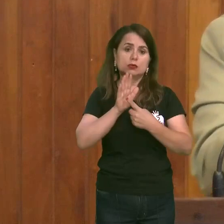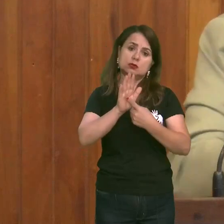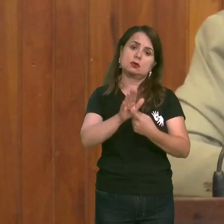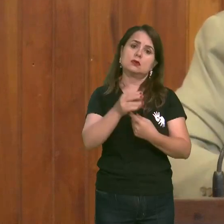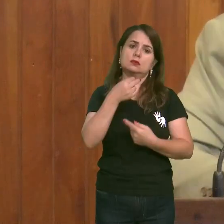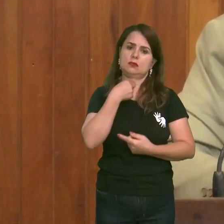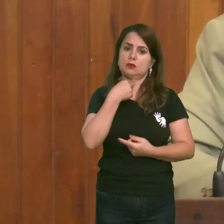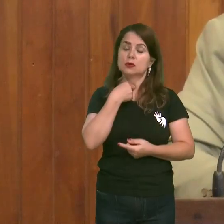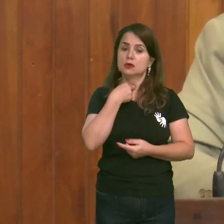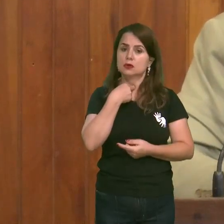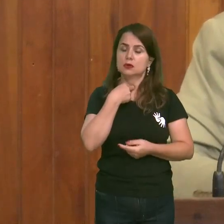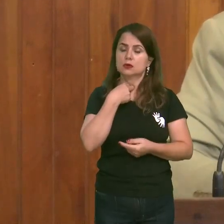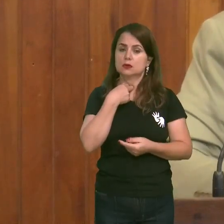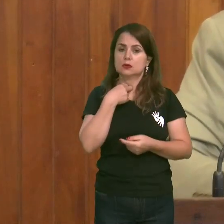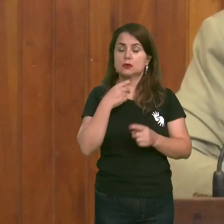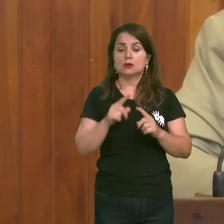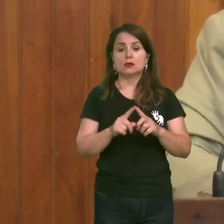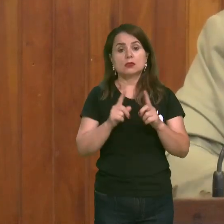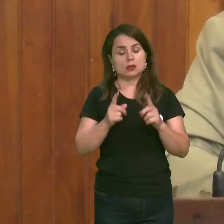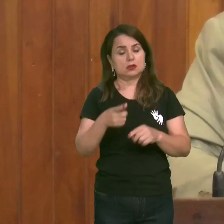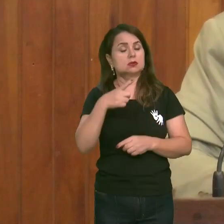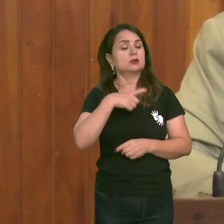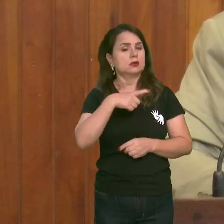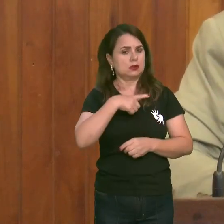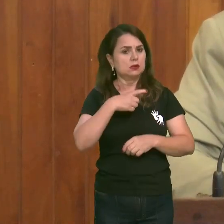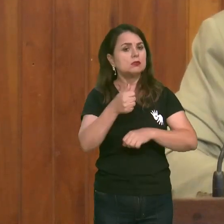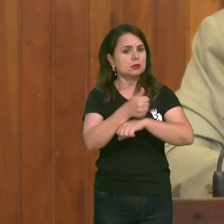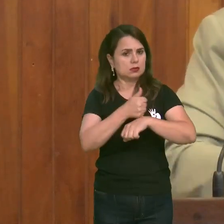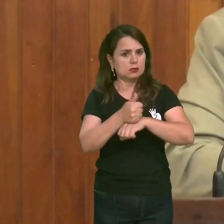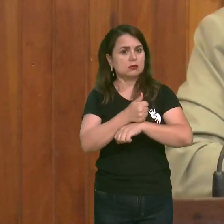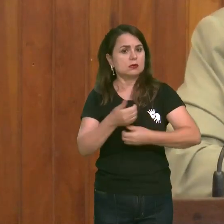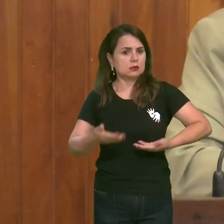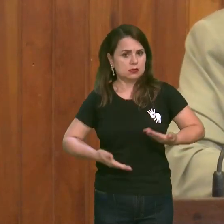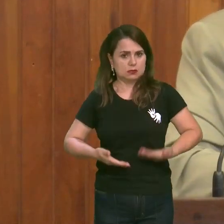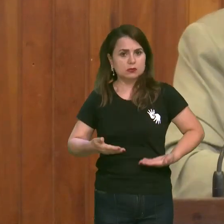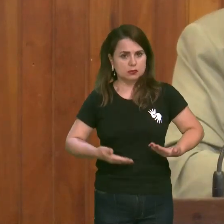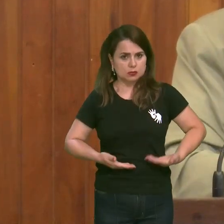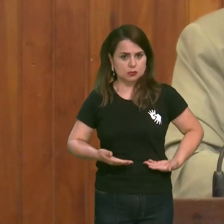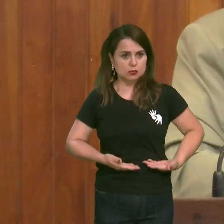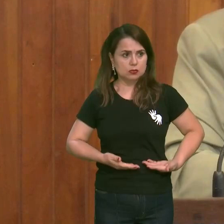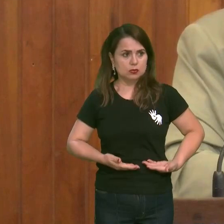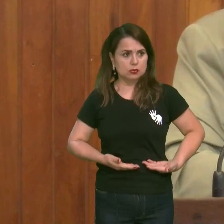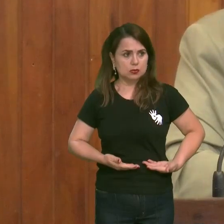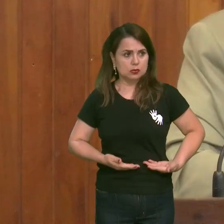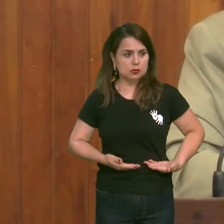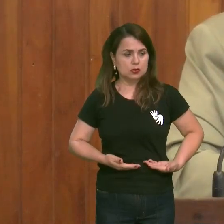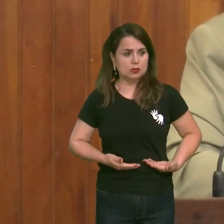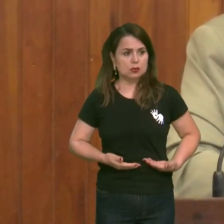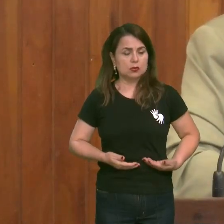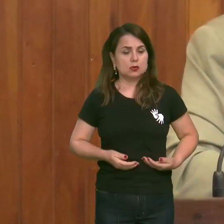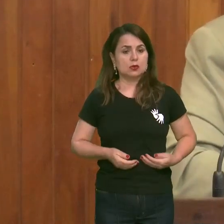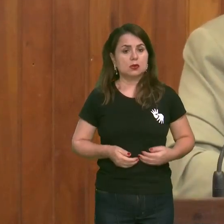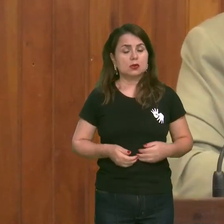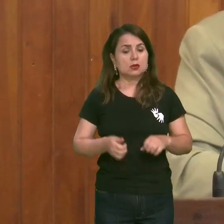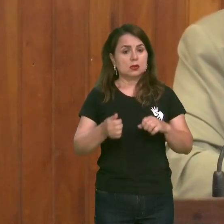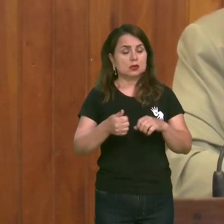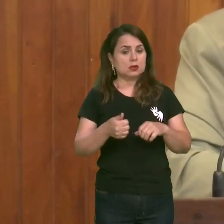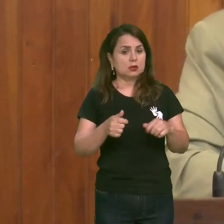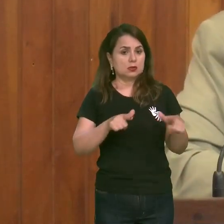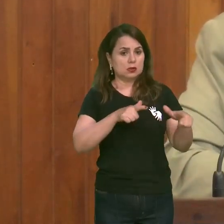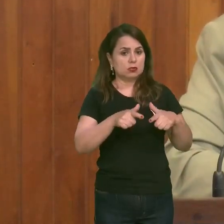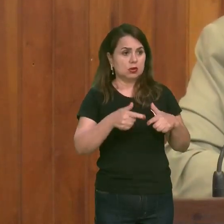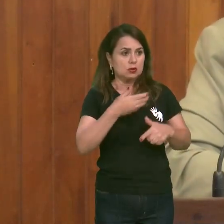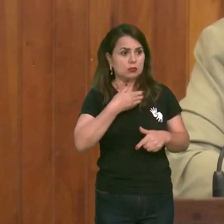n vários casos de servidores que estão saindo do serviço público